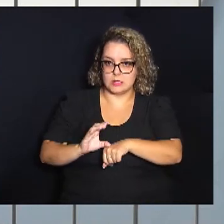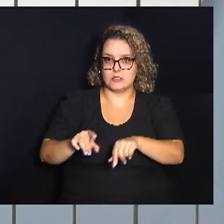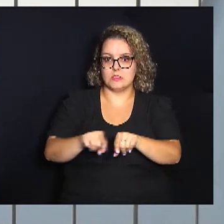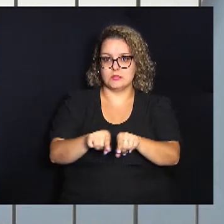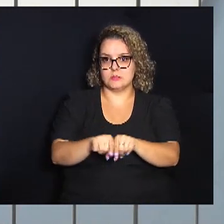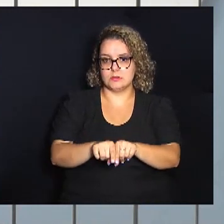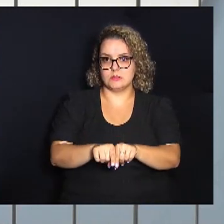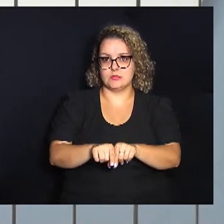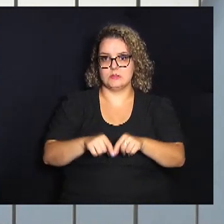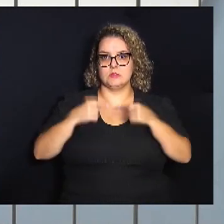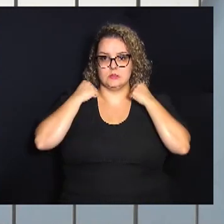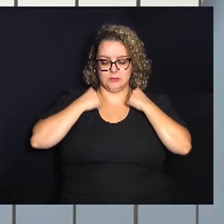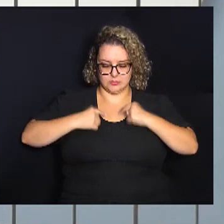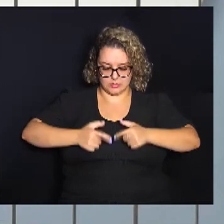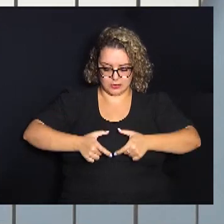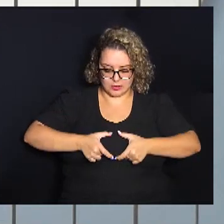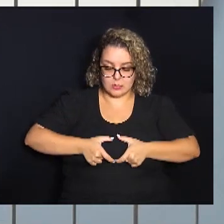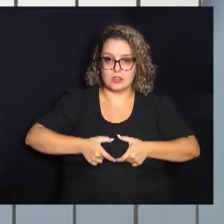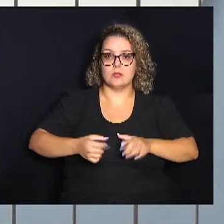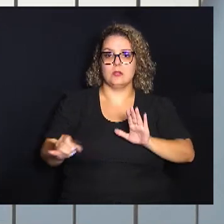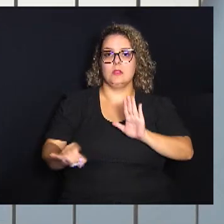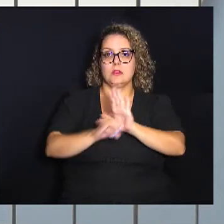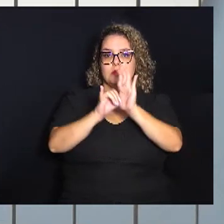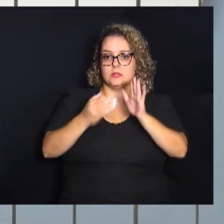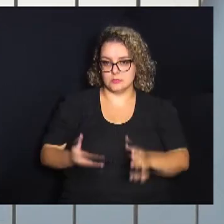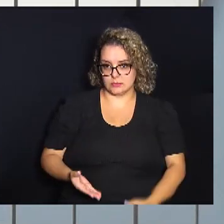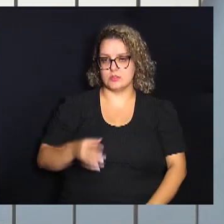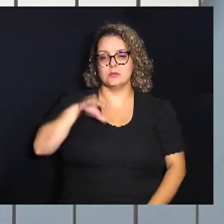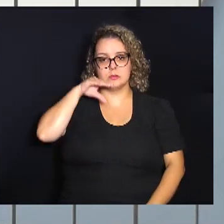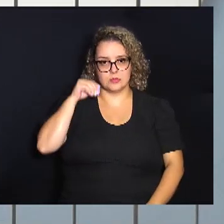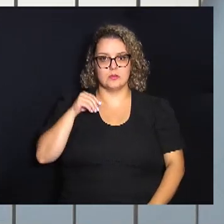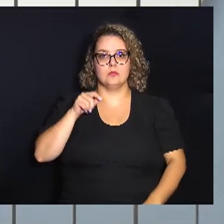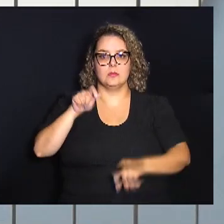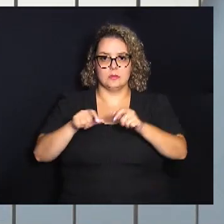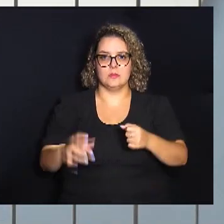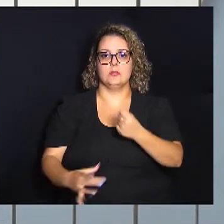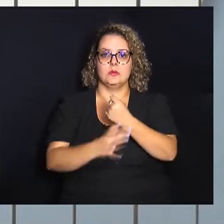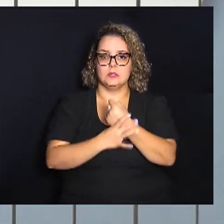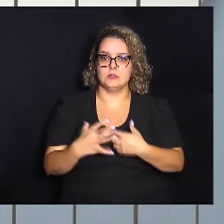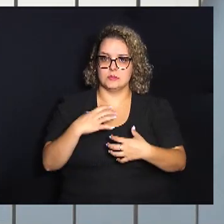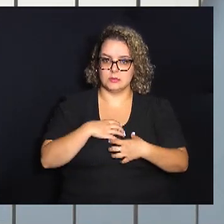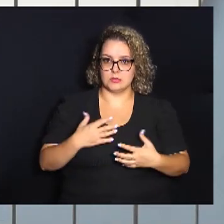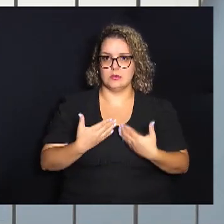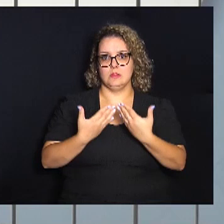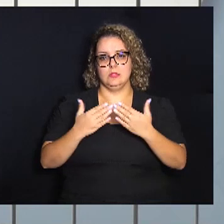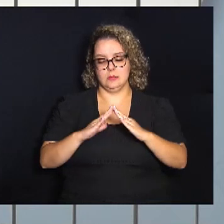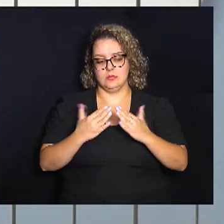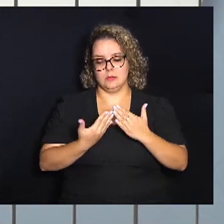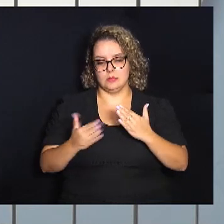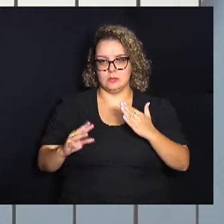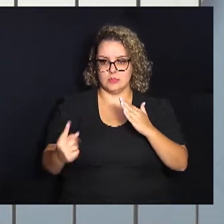também tem aí o crachá com a identificação para que as pessoas se sintam mais seguras para poder abrir aí os